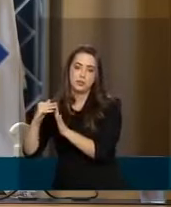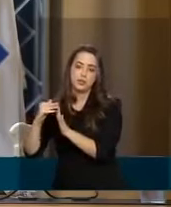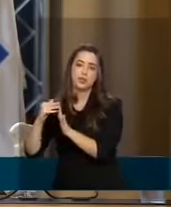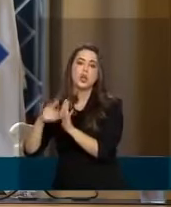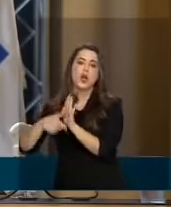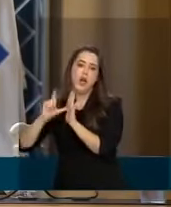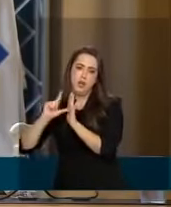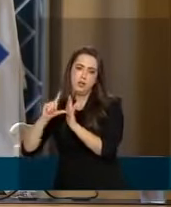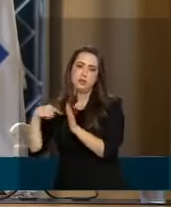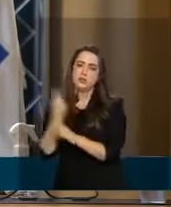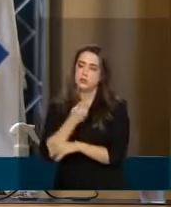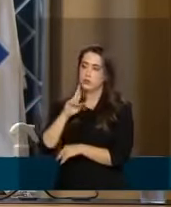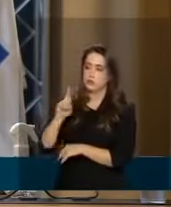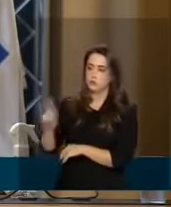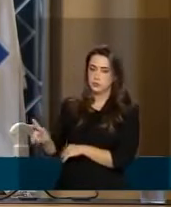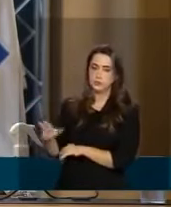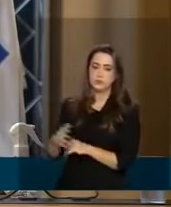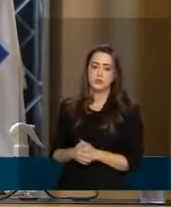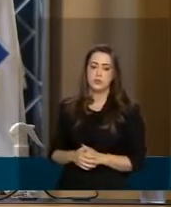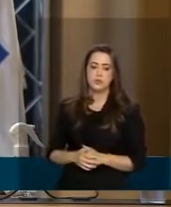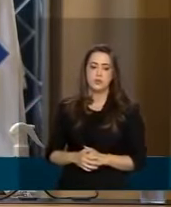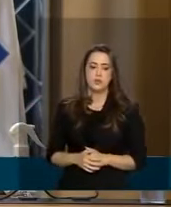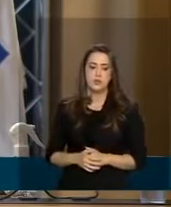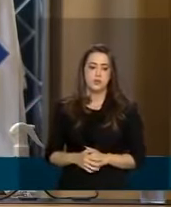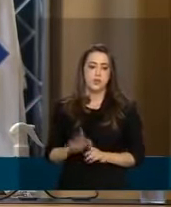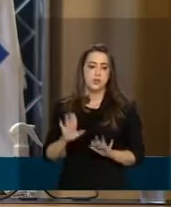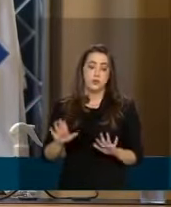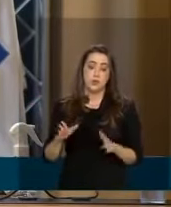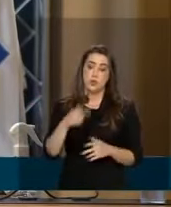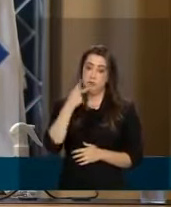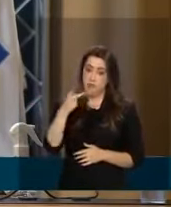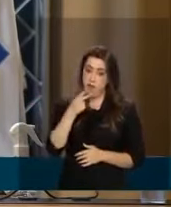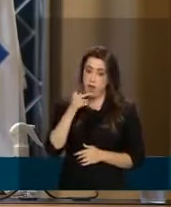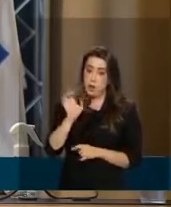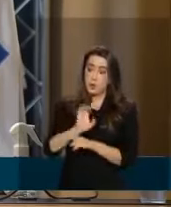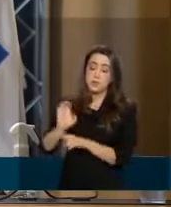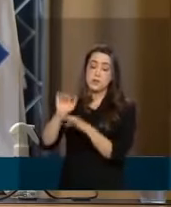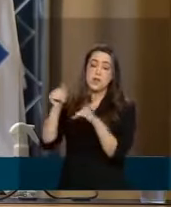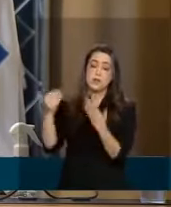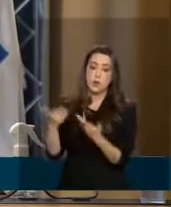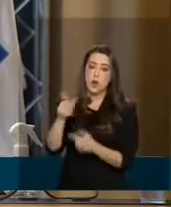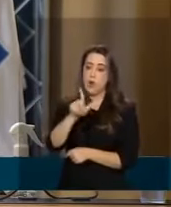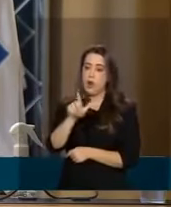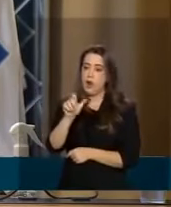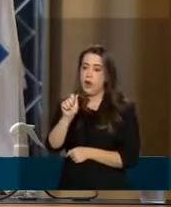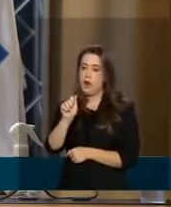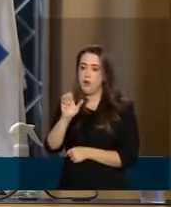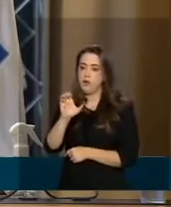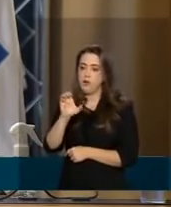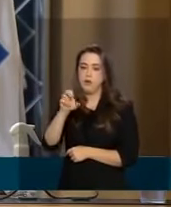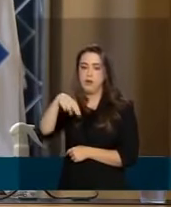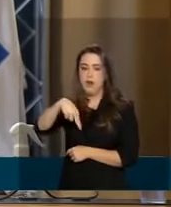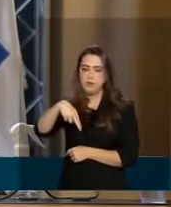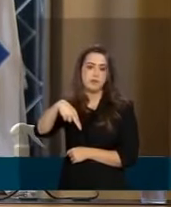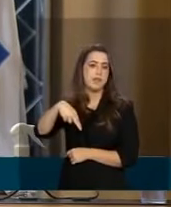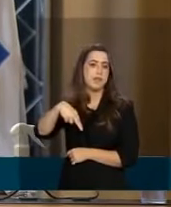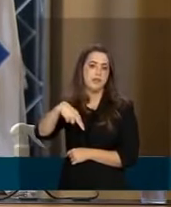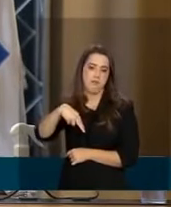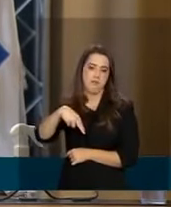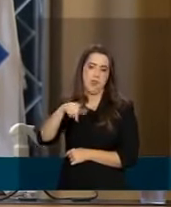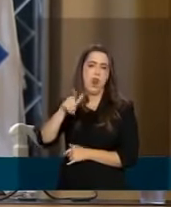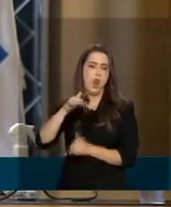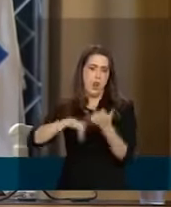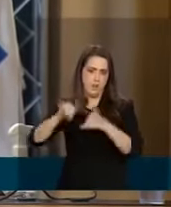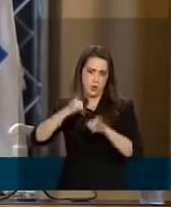antecedência. Quando eu digo os estados, são os laboratórios centrais de saúde pública que pertencem às secretarias estaduais de